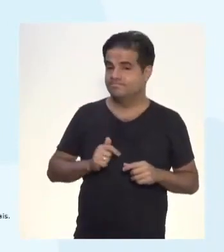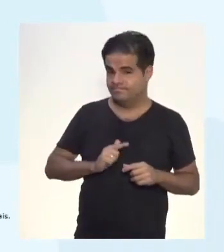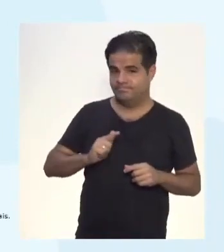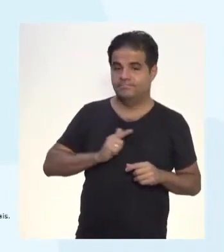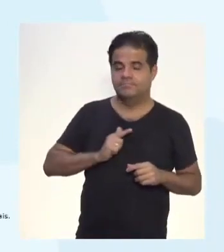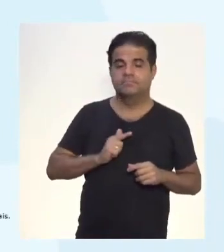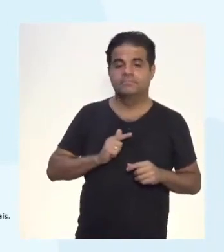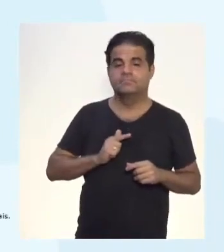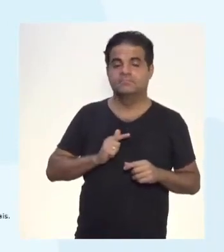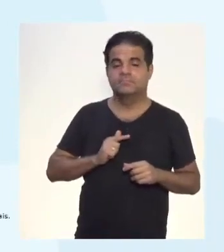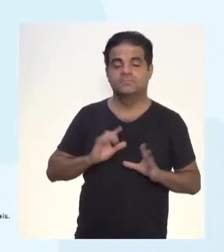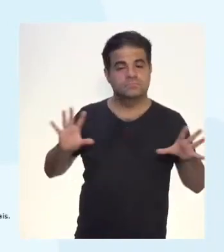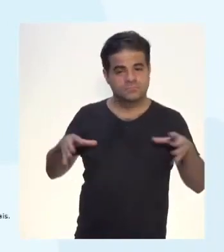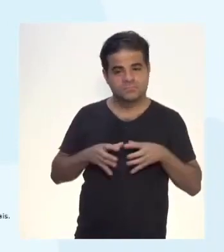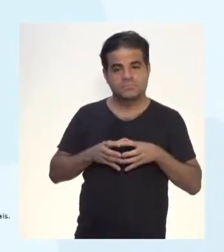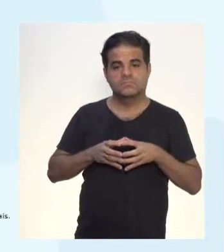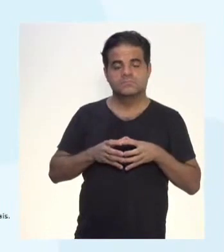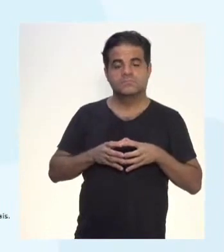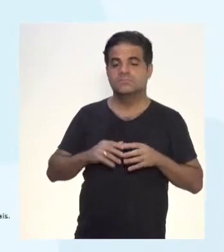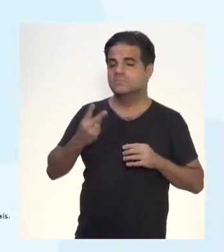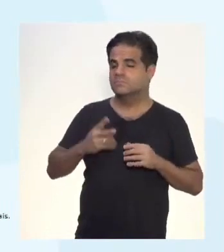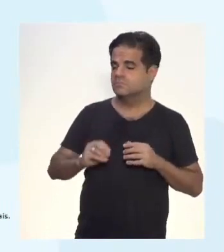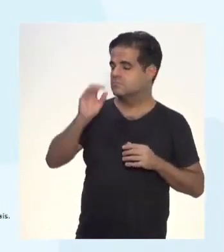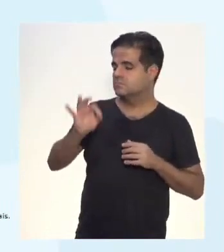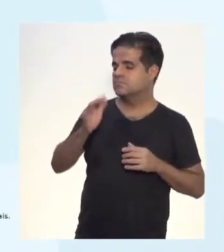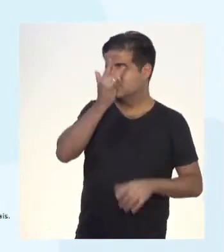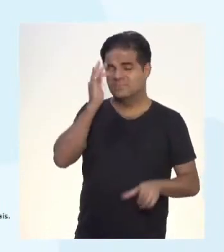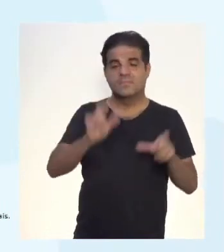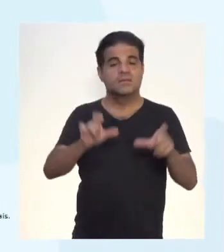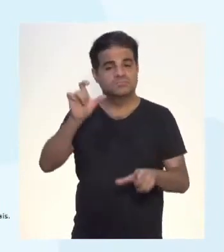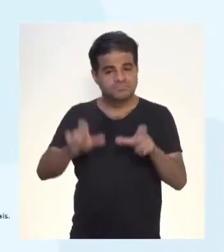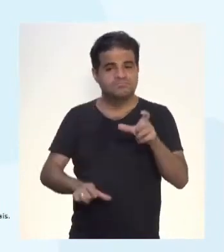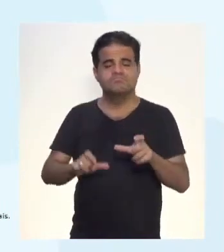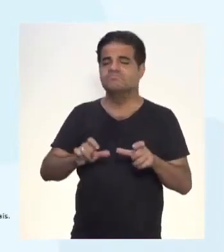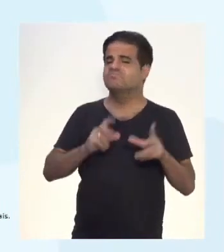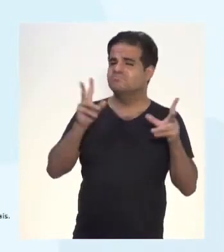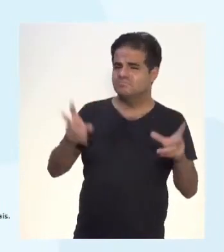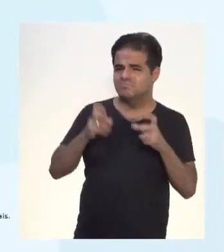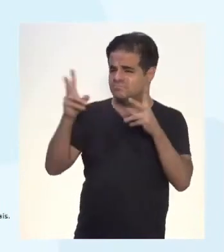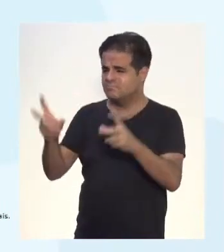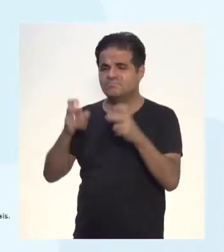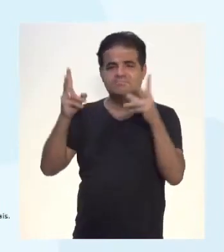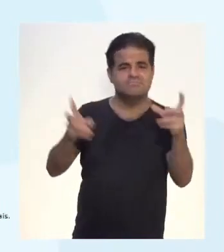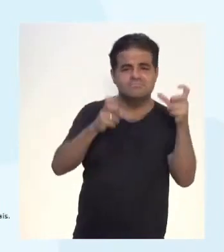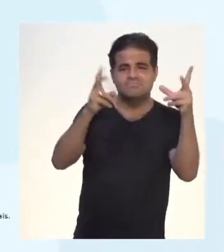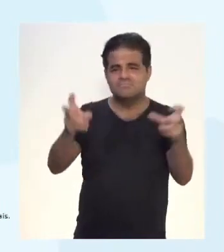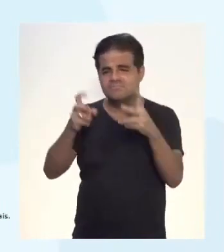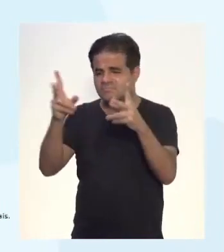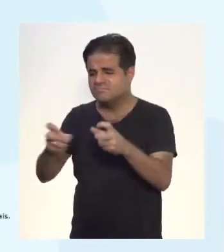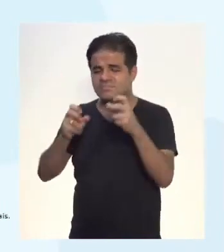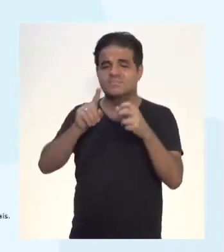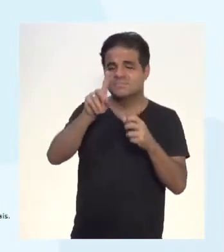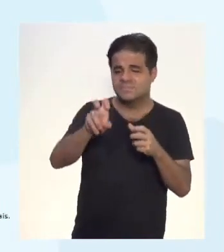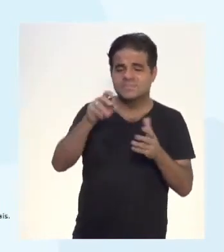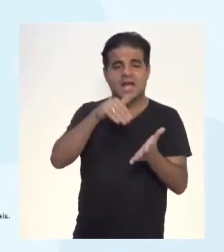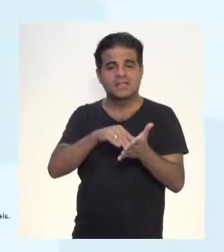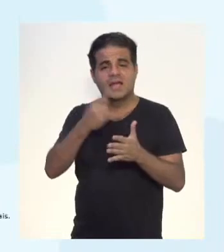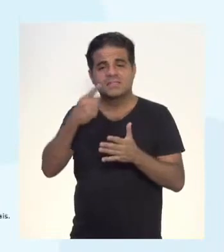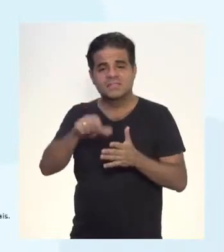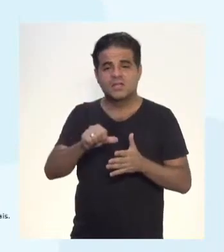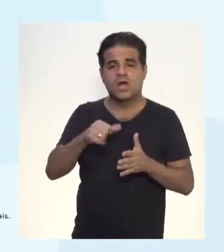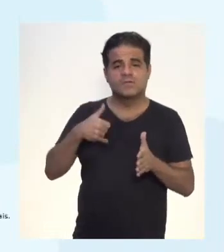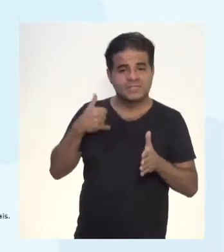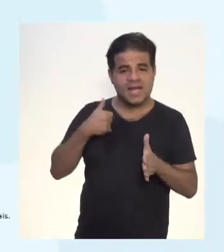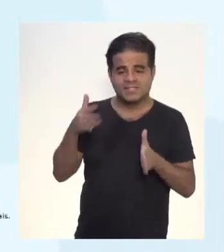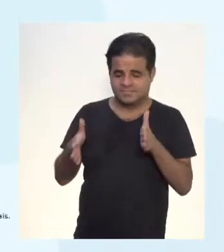aqui, que do 20% da população com os menores rendimentos em relação a de 15 a 19 anos, onde